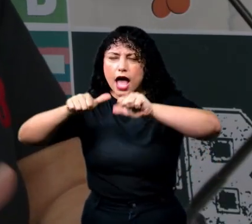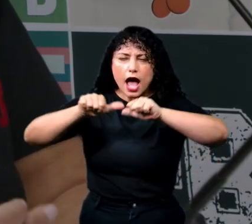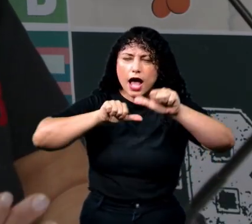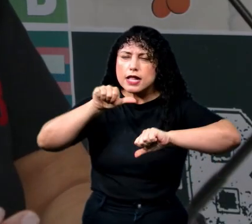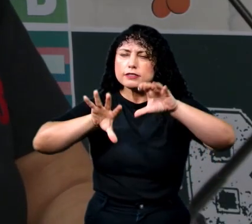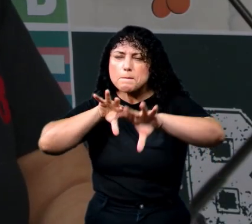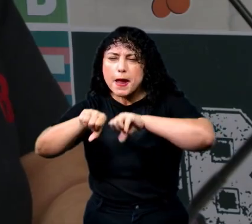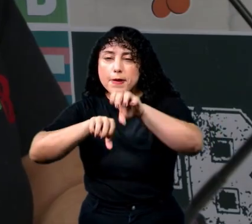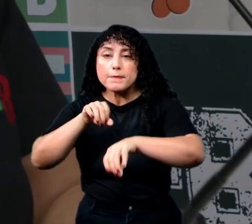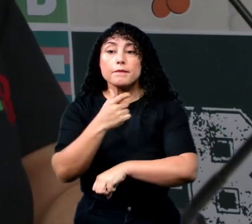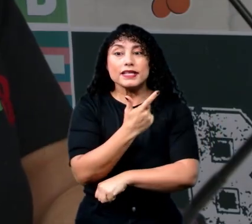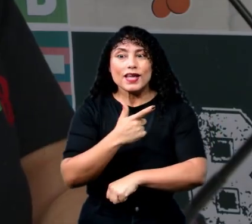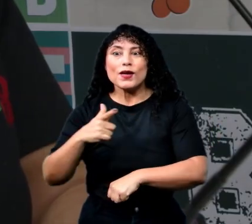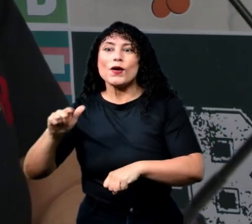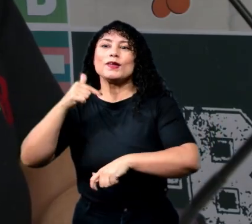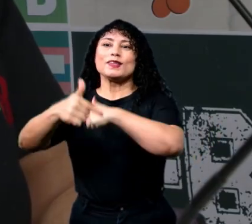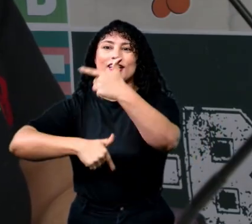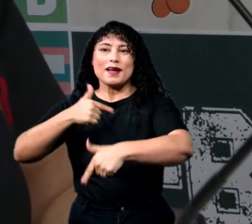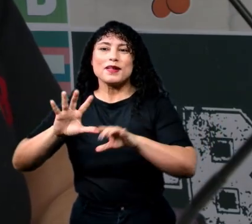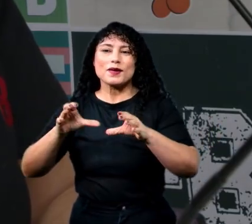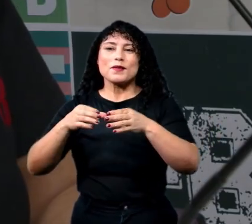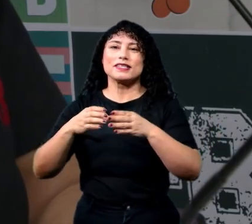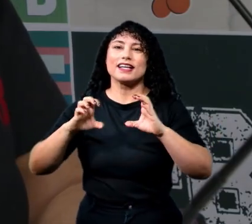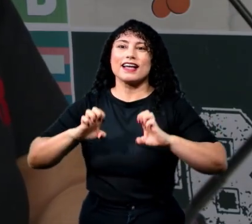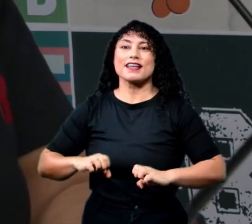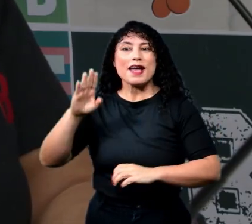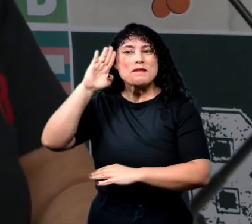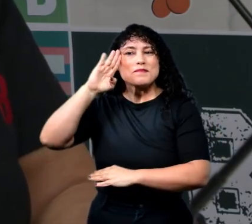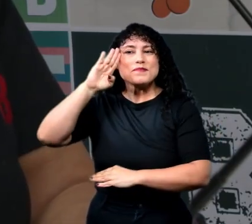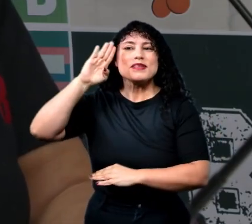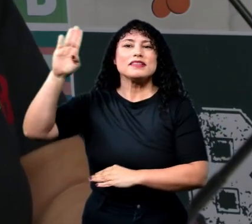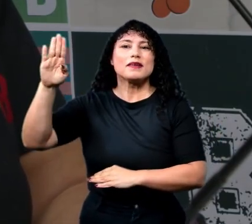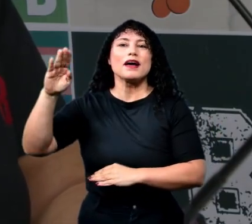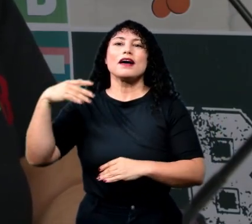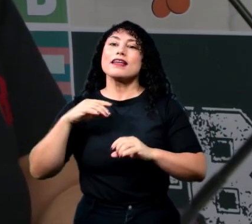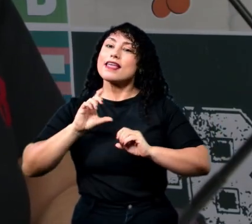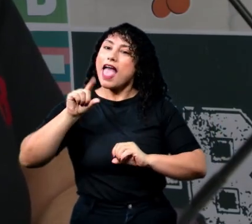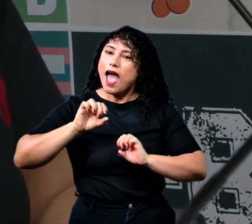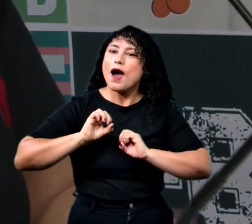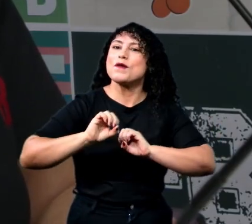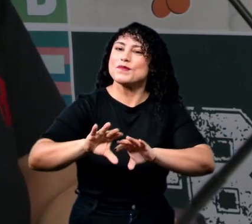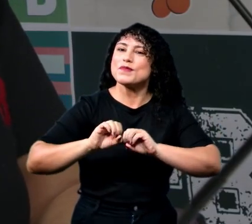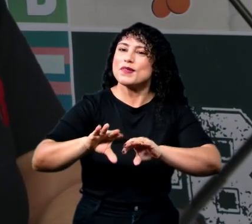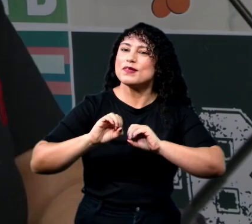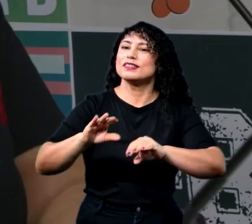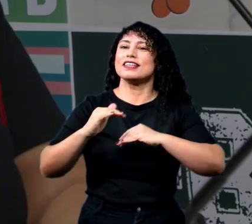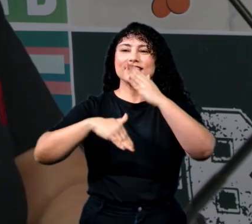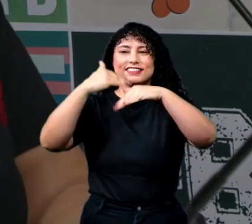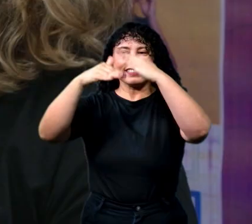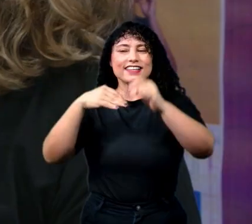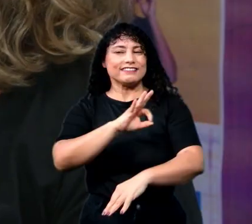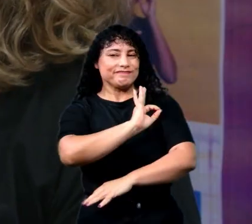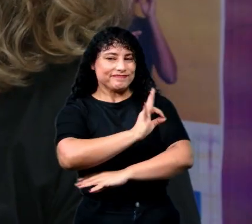mas existe uma outra ação da comissão que eu vejo que é talvez a principal, que é um processo educativo, é isso? É isso mesmo.